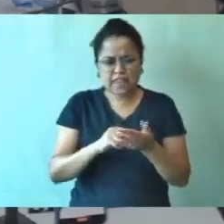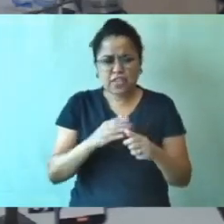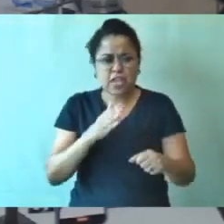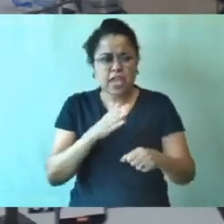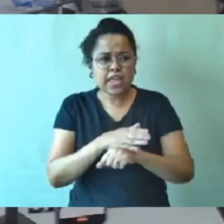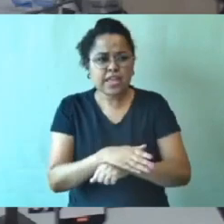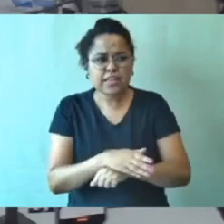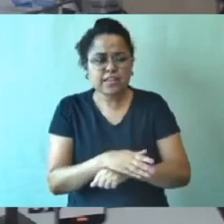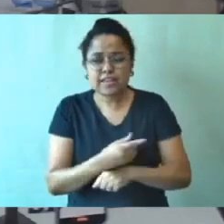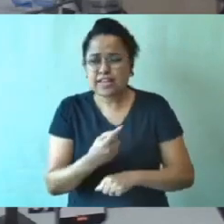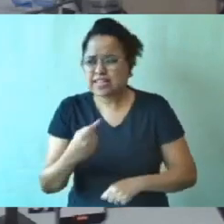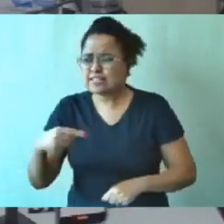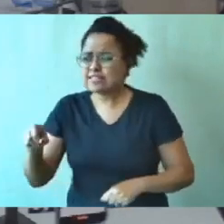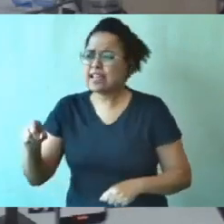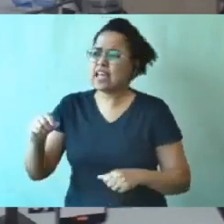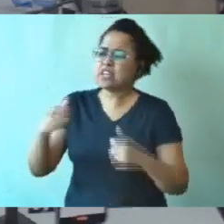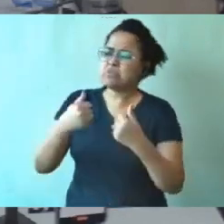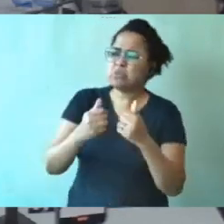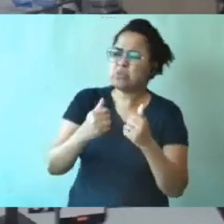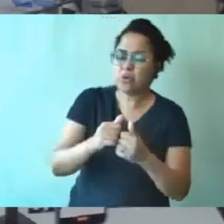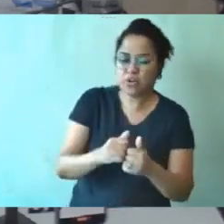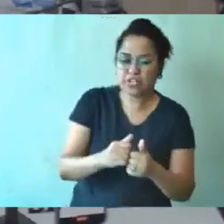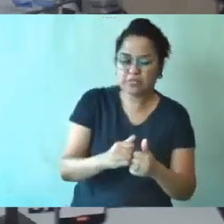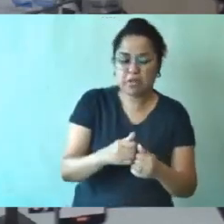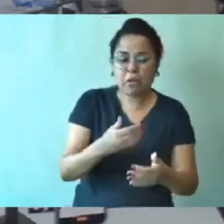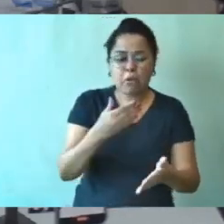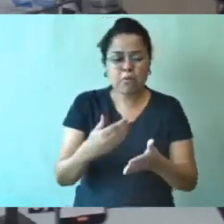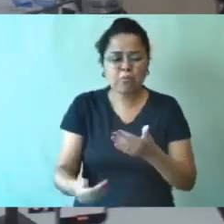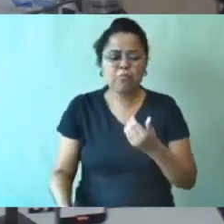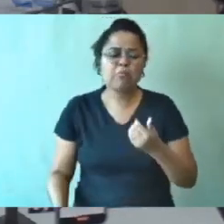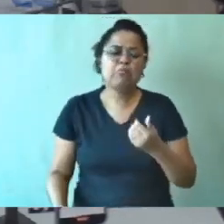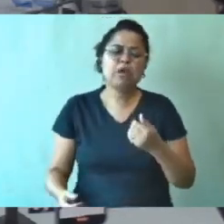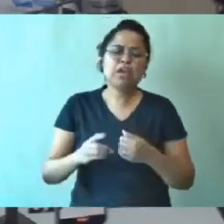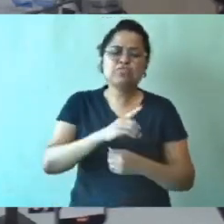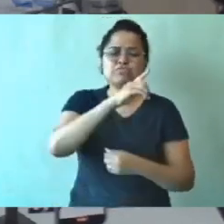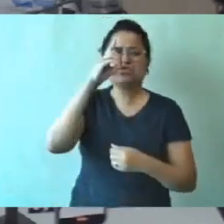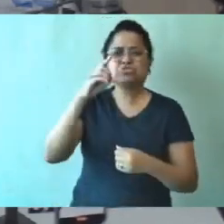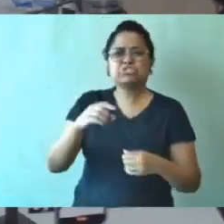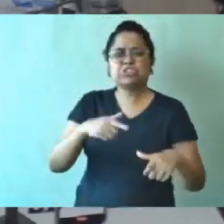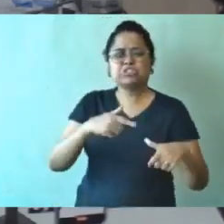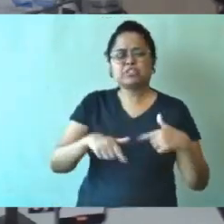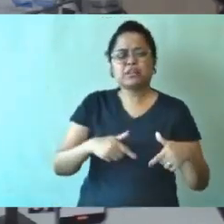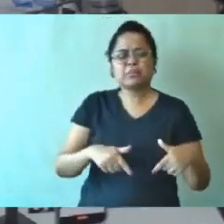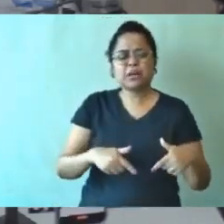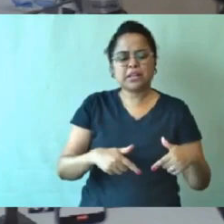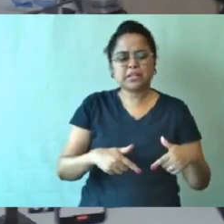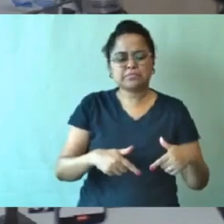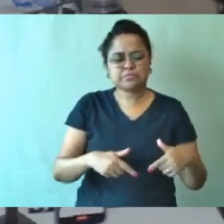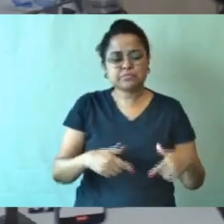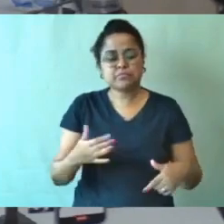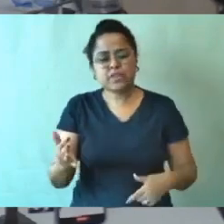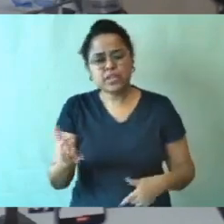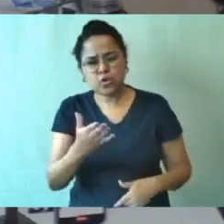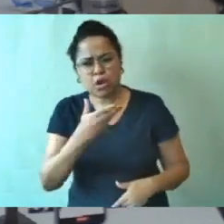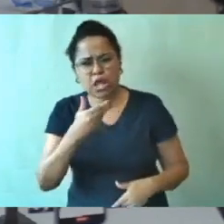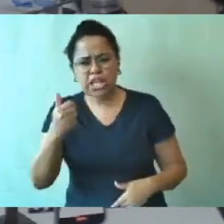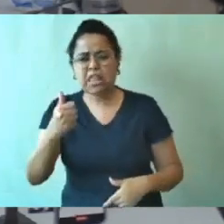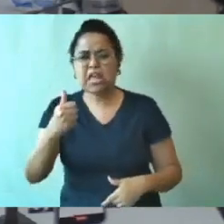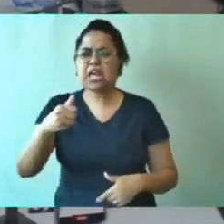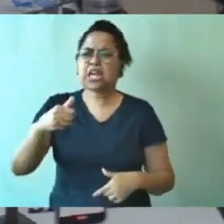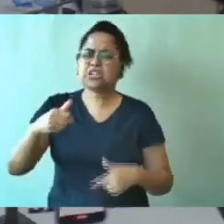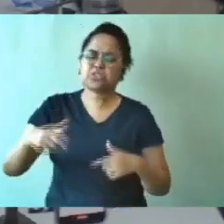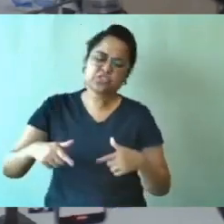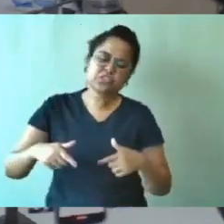pior, não pode nem trabalhar, ainda perde um dia de serviço, tem que ir para o posto de saúde. Então, a gente está buscando a qualidade do transporte público. A empresa BH Leste